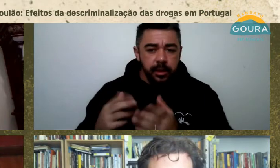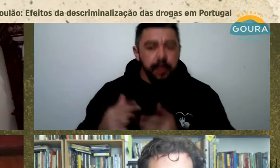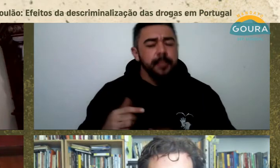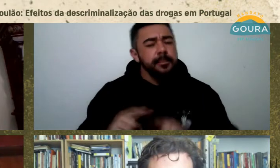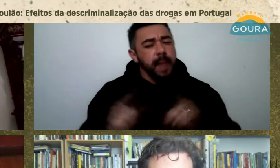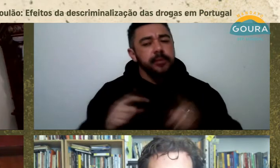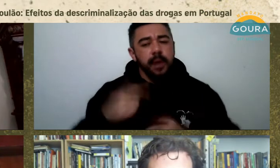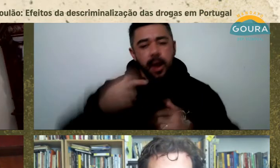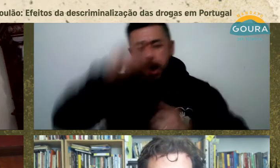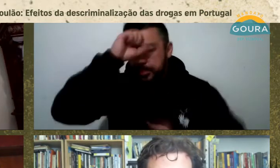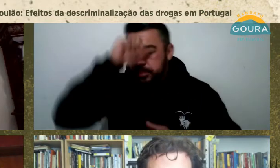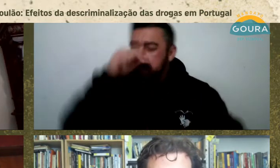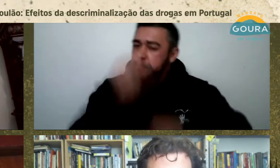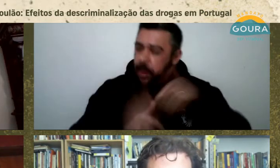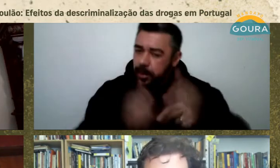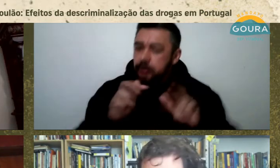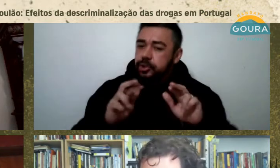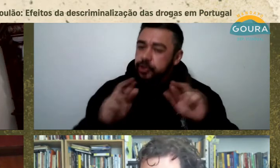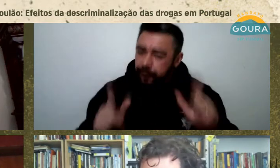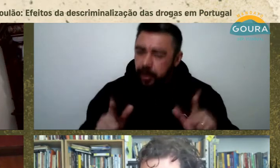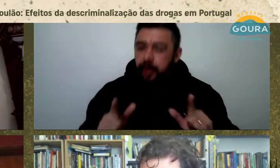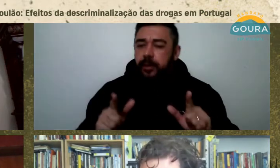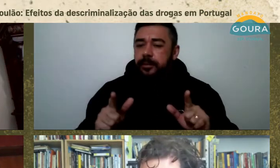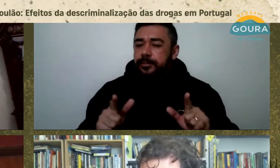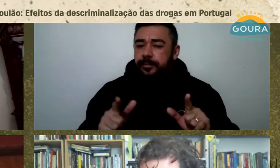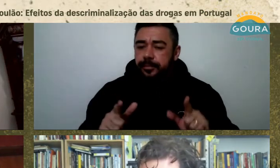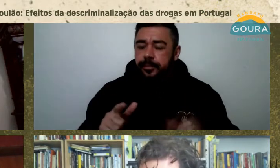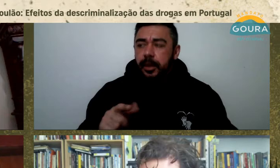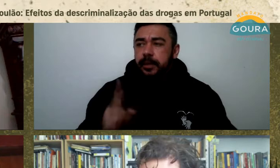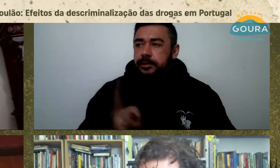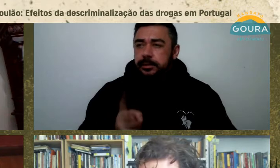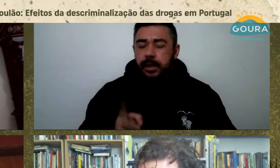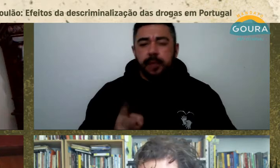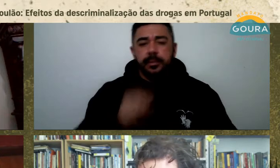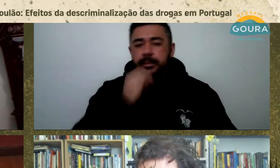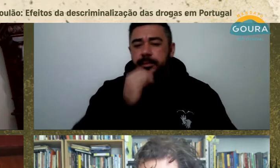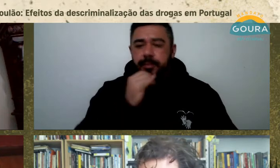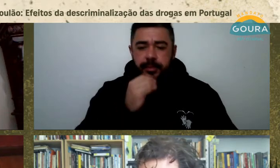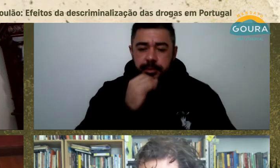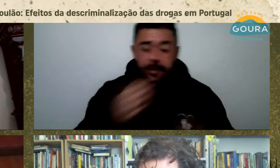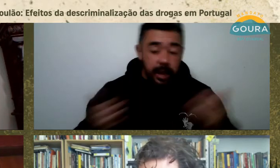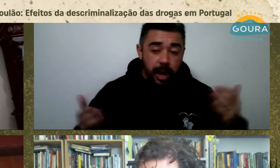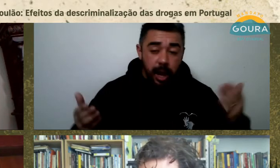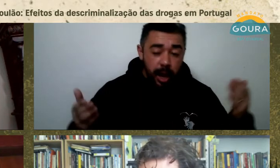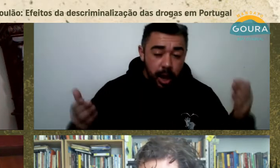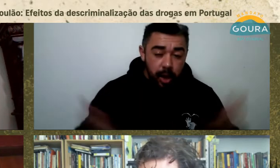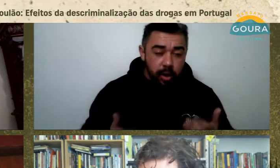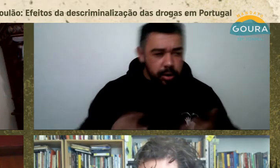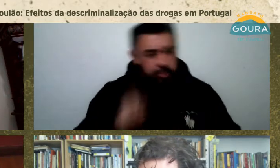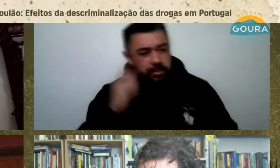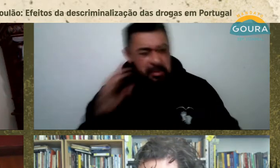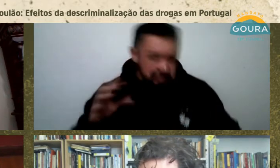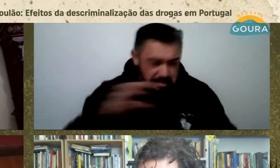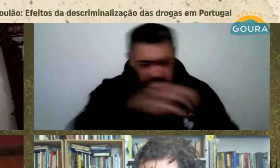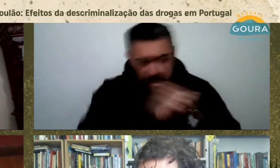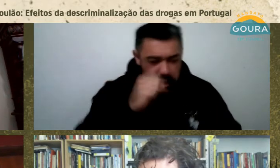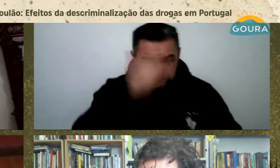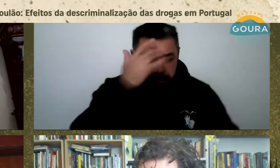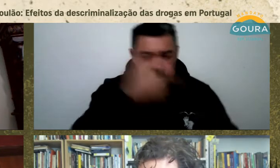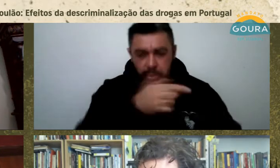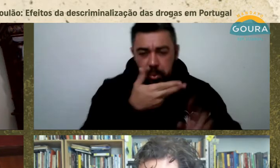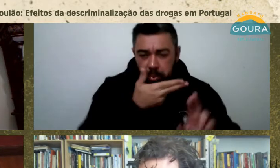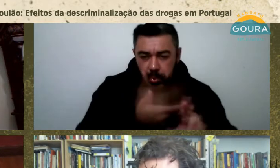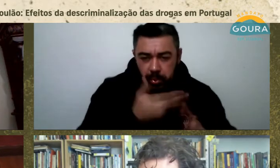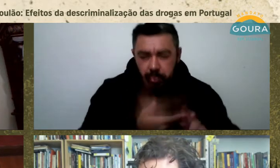diferente, em vez de ser o subir da escada a partir do mero consumidor ao pequeno